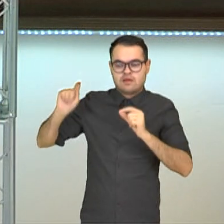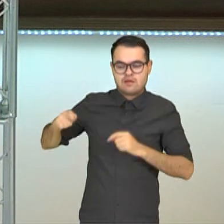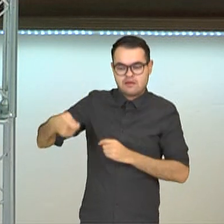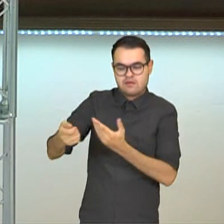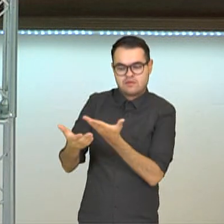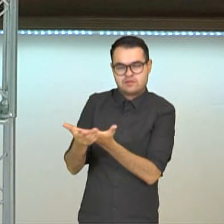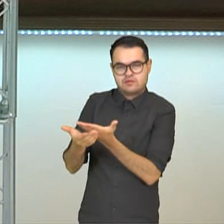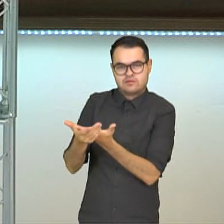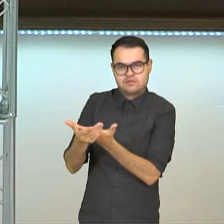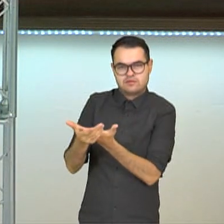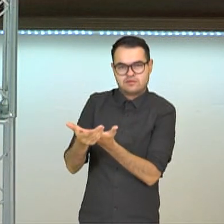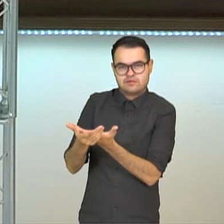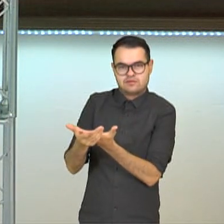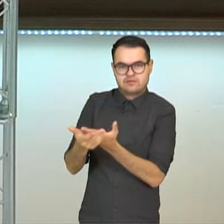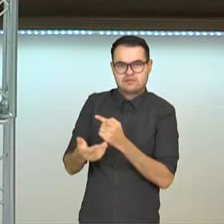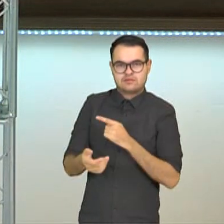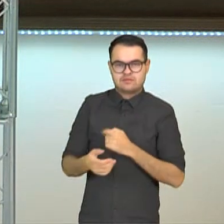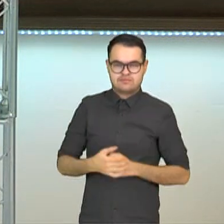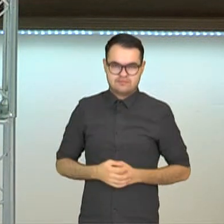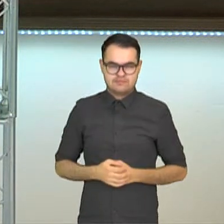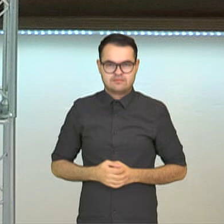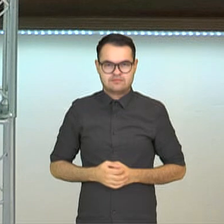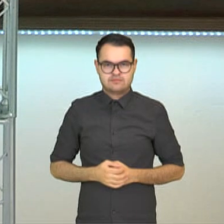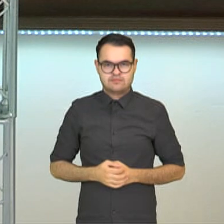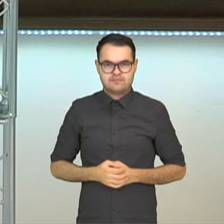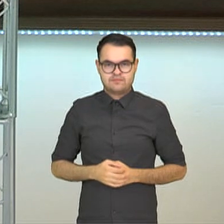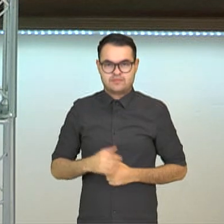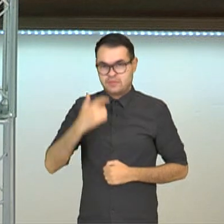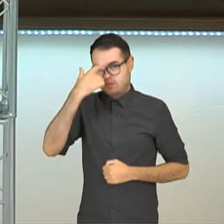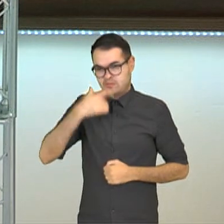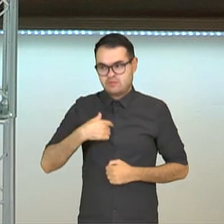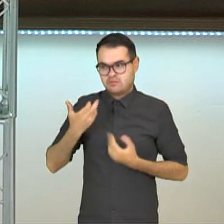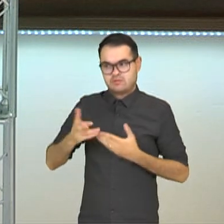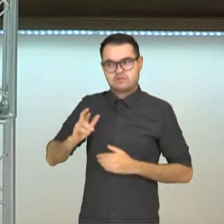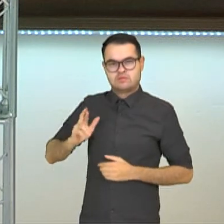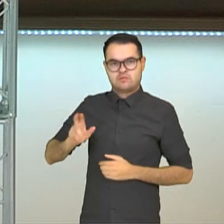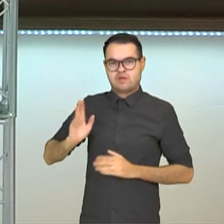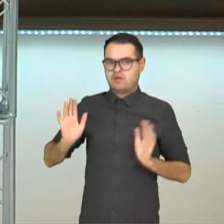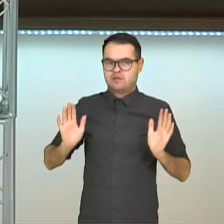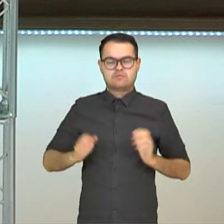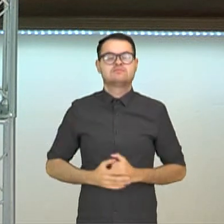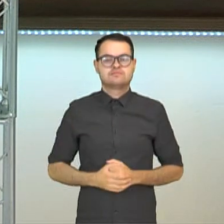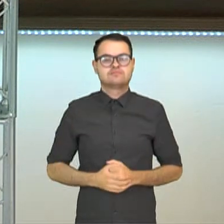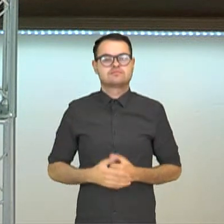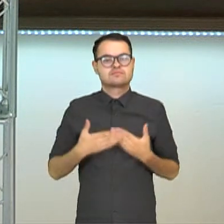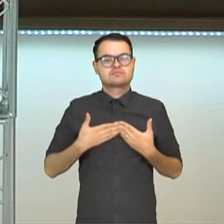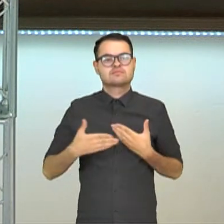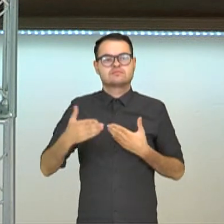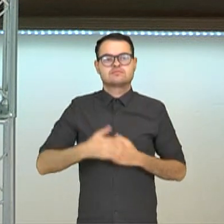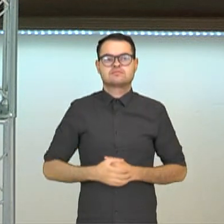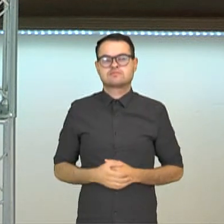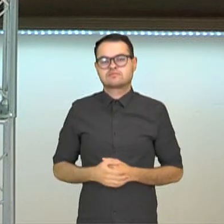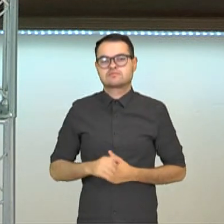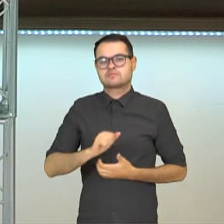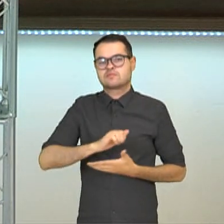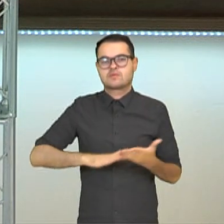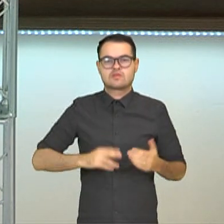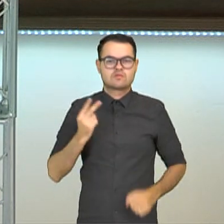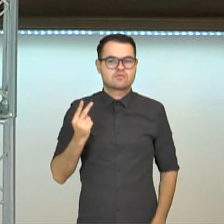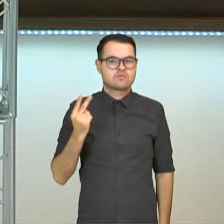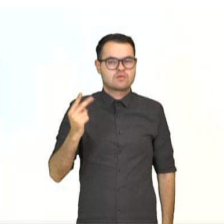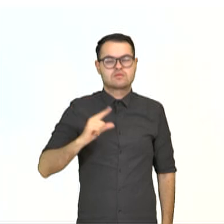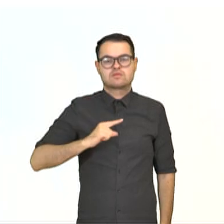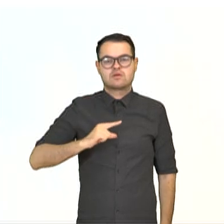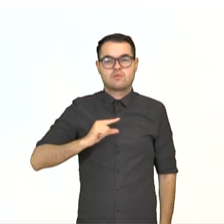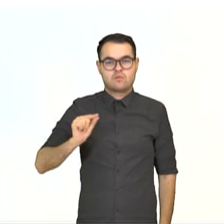estudo. E aí ela própria responde: não é. Vamos analisar o restante? Aqui na atividade 2, nós